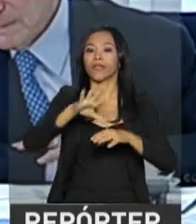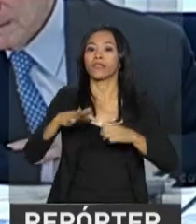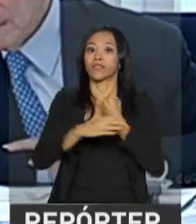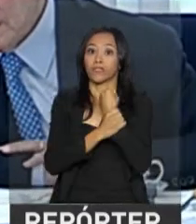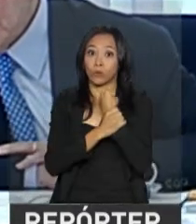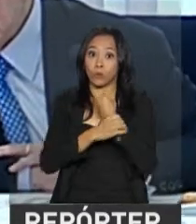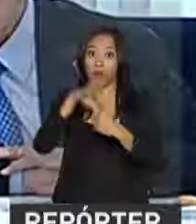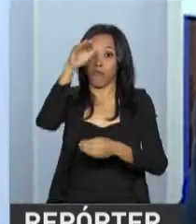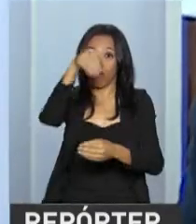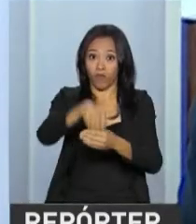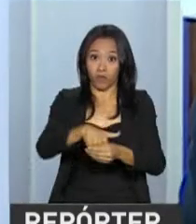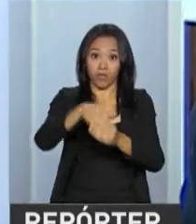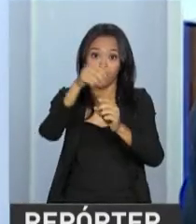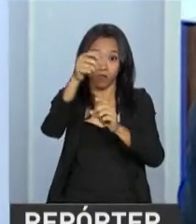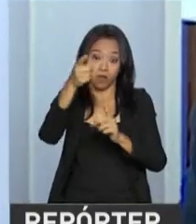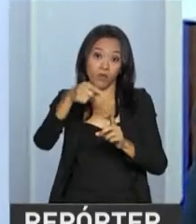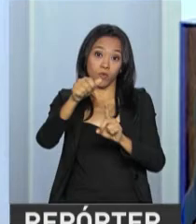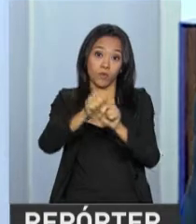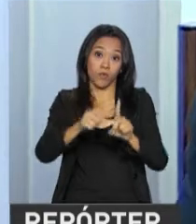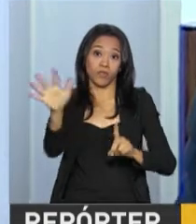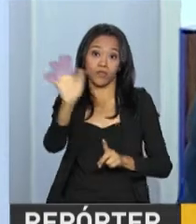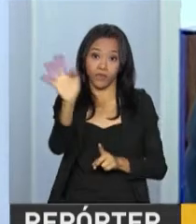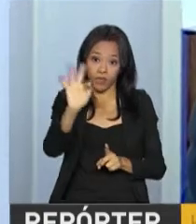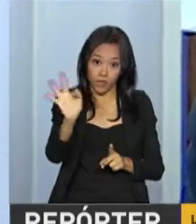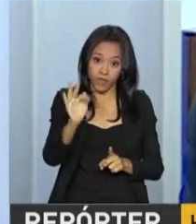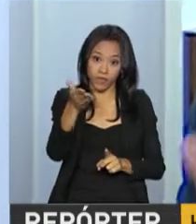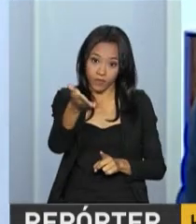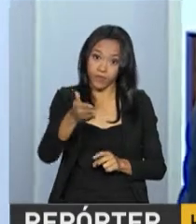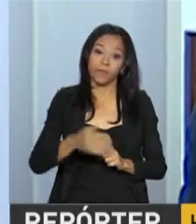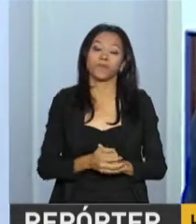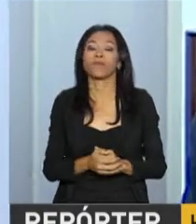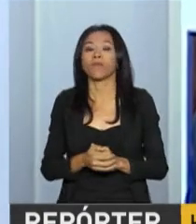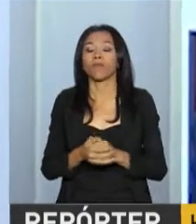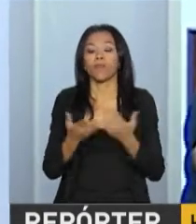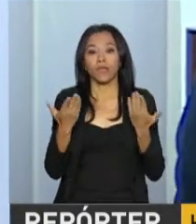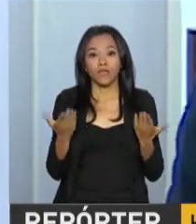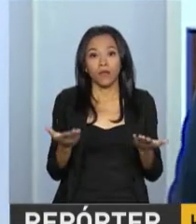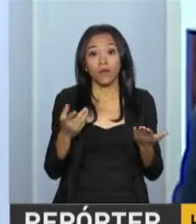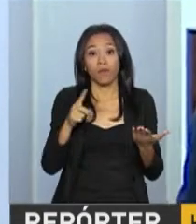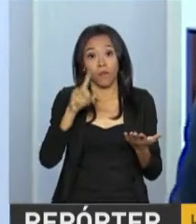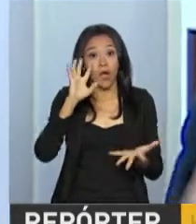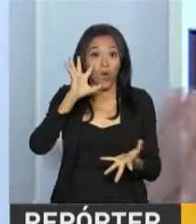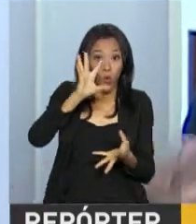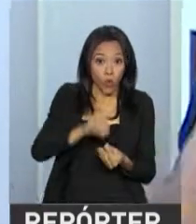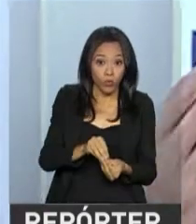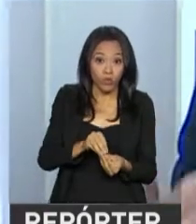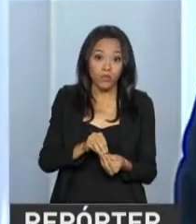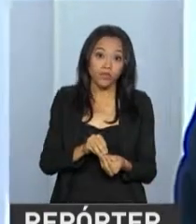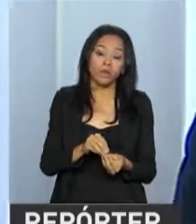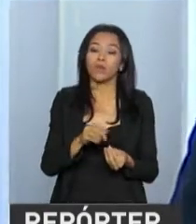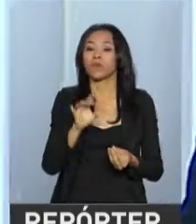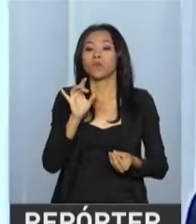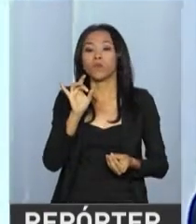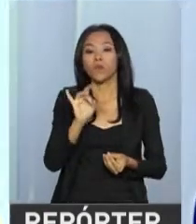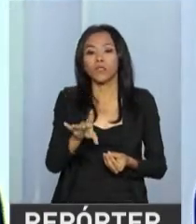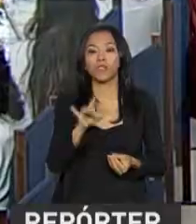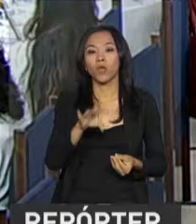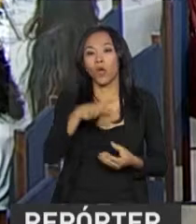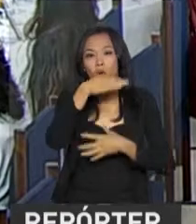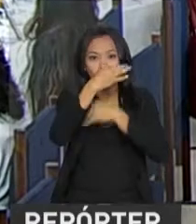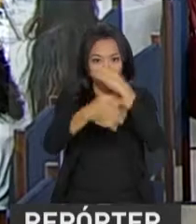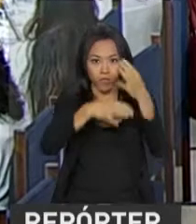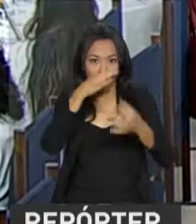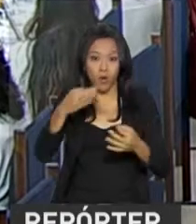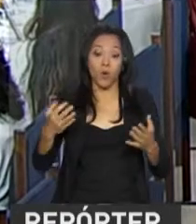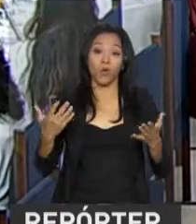em fevereiro. É, de novo, uma necessidade numérica, é uma conclusão. Não é uma questão meramente de opinião.